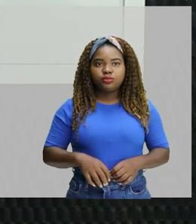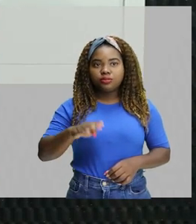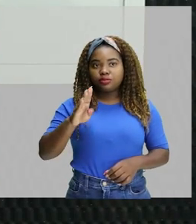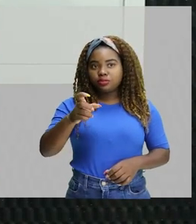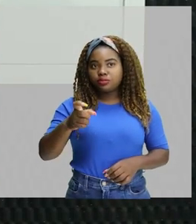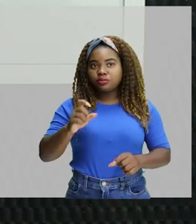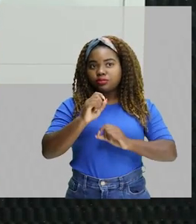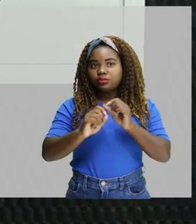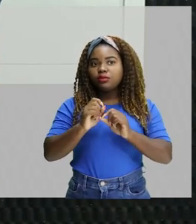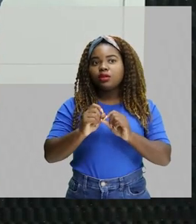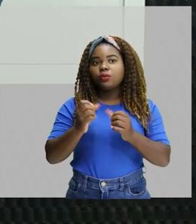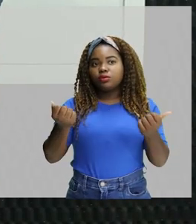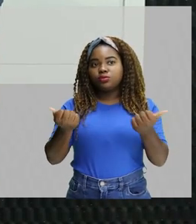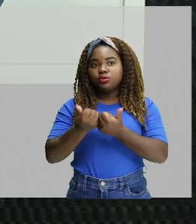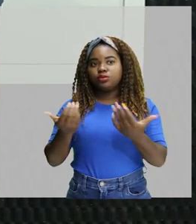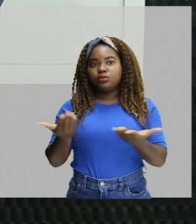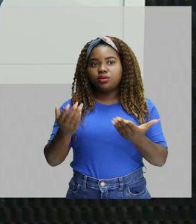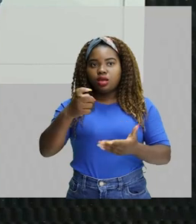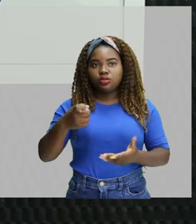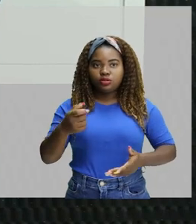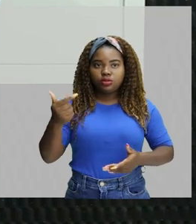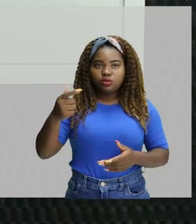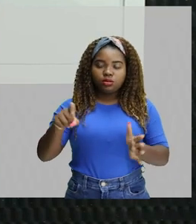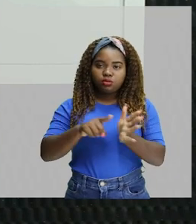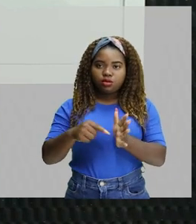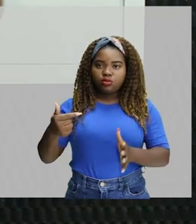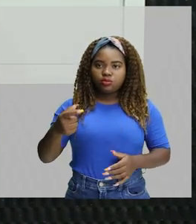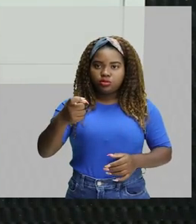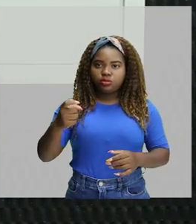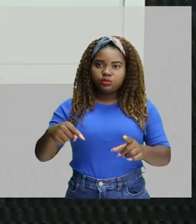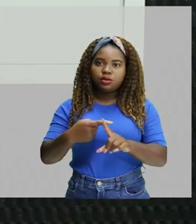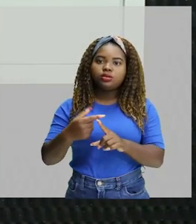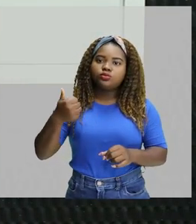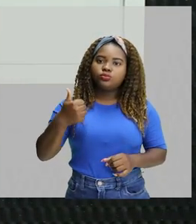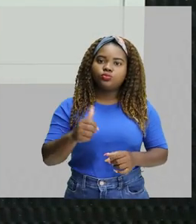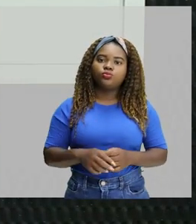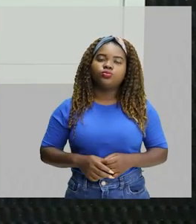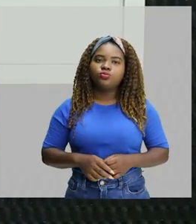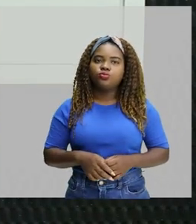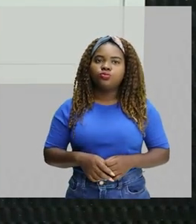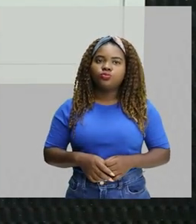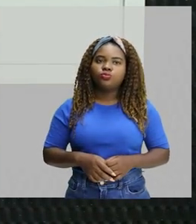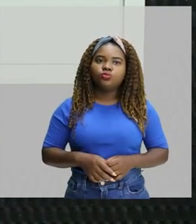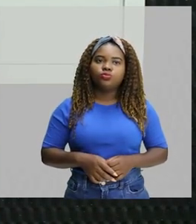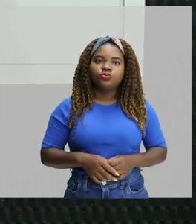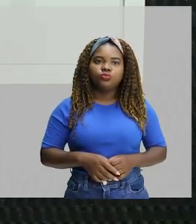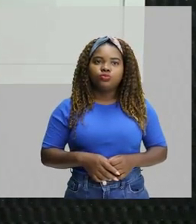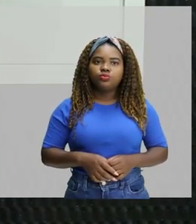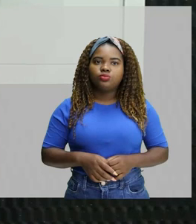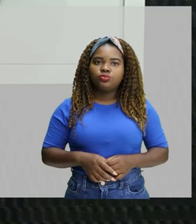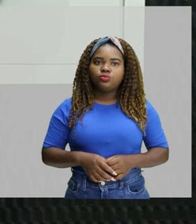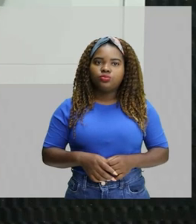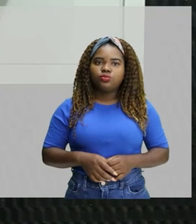x - 2x + 1 certo o que x